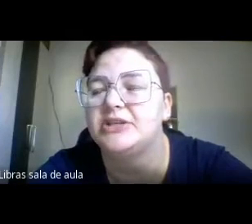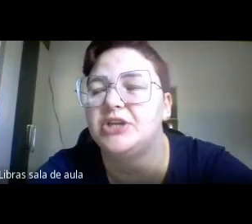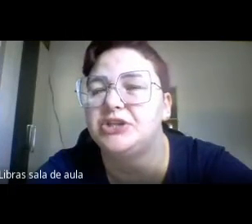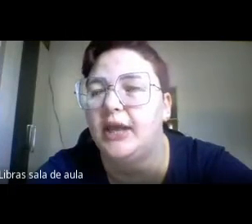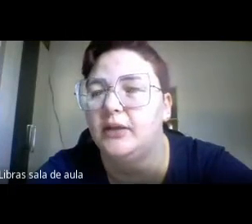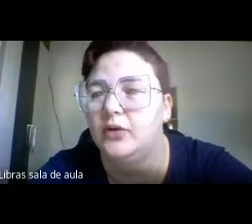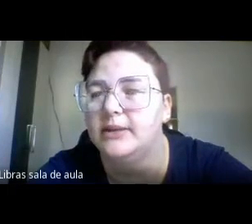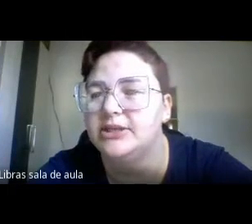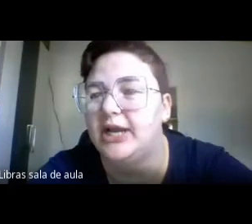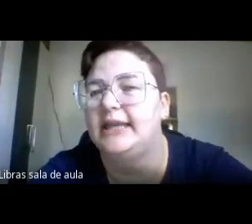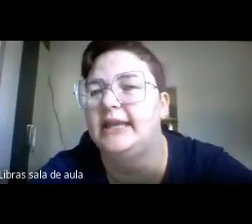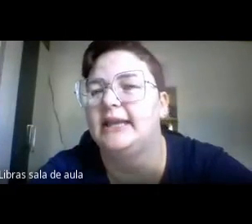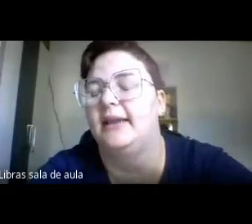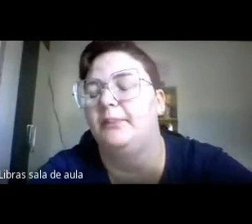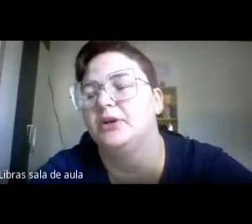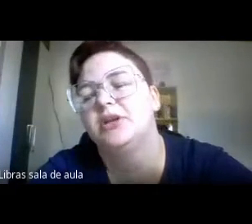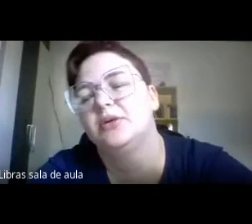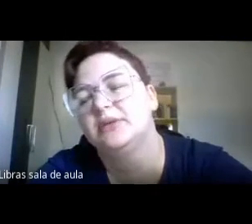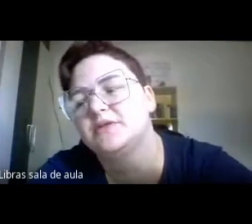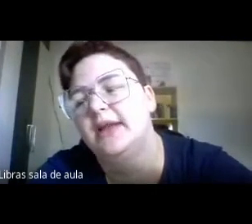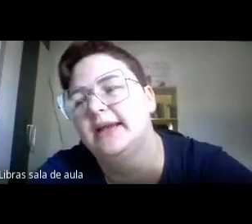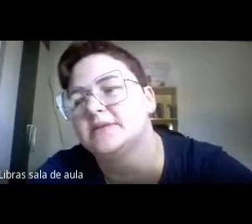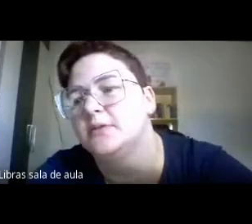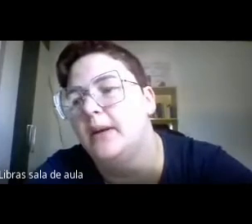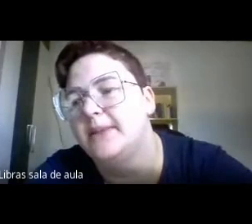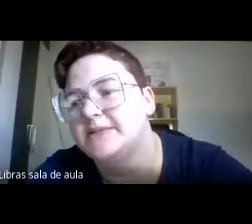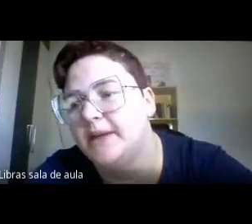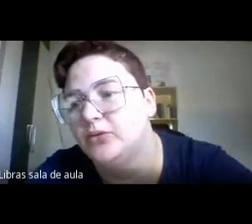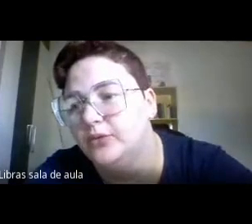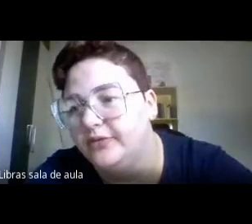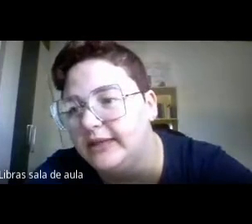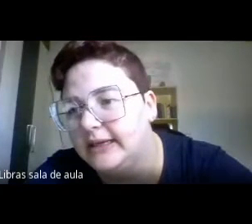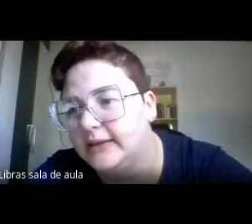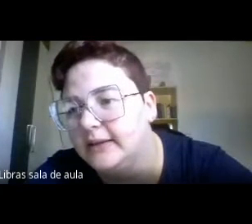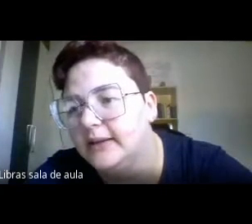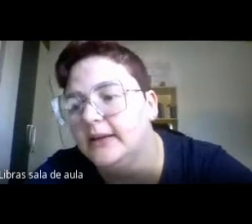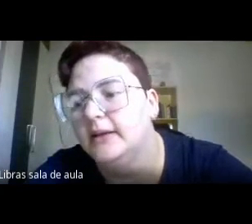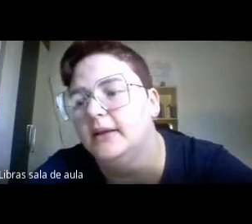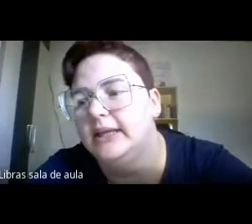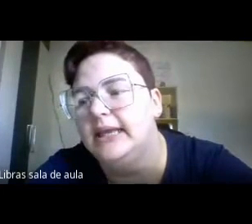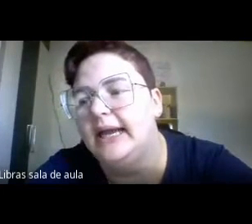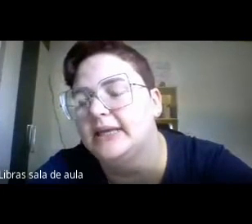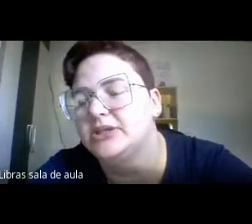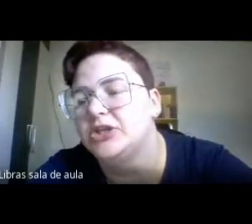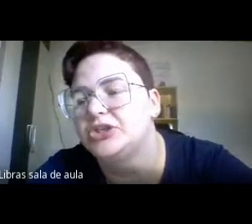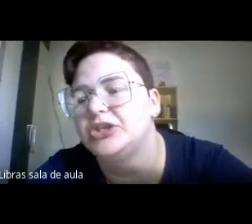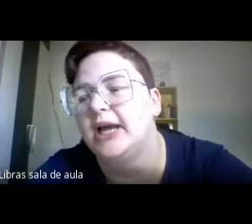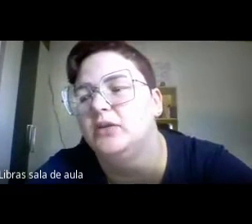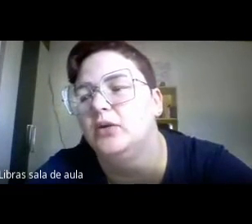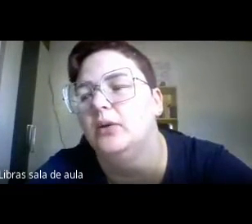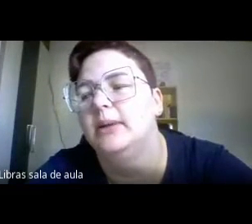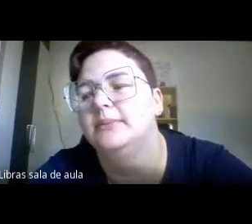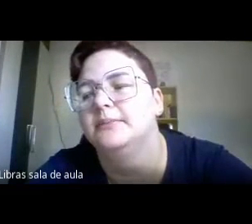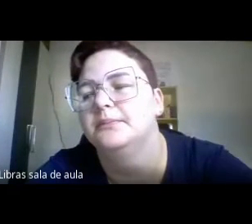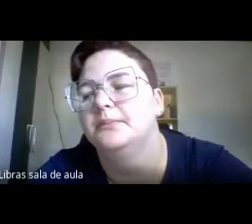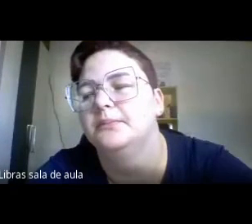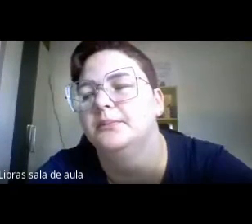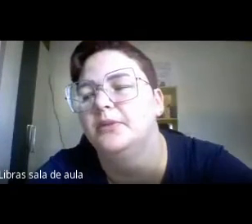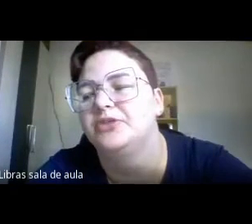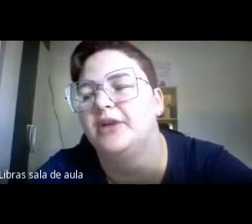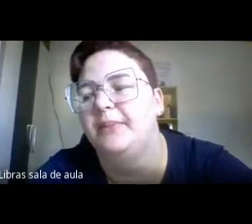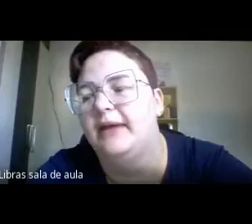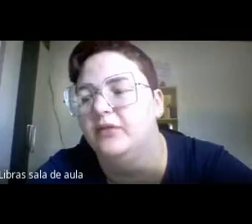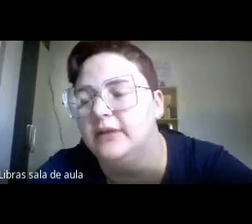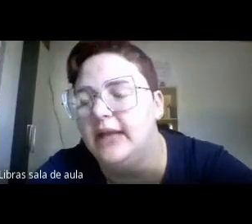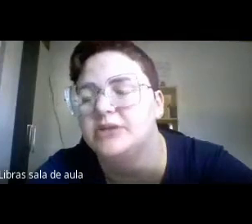que daí a gente retoma já aqui. Até pode ter outros colegas com a mesma dúvida. E aí a gente já retoma.